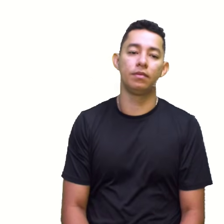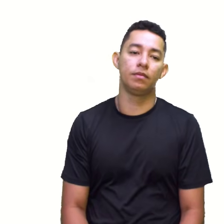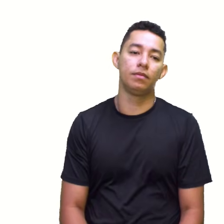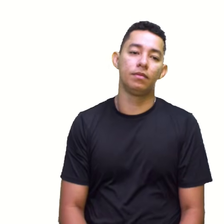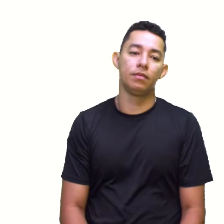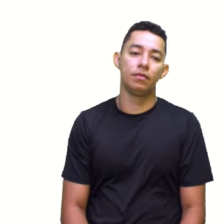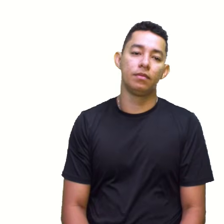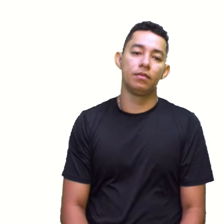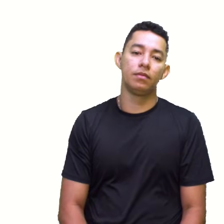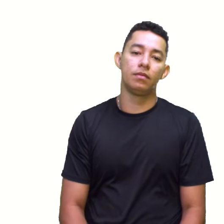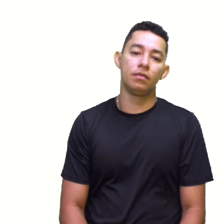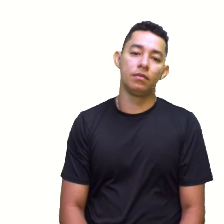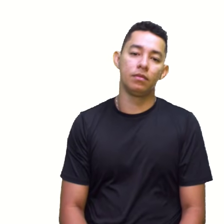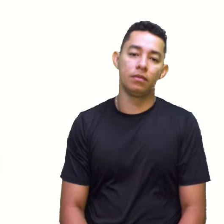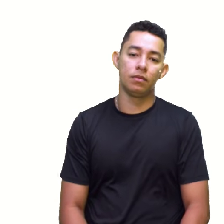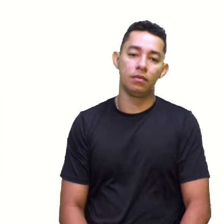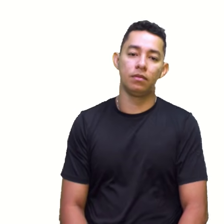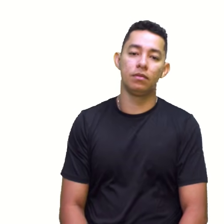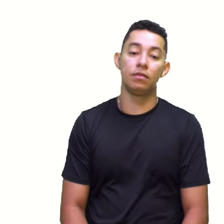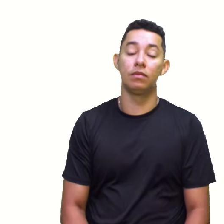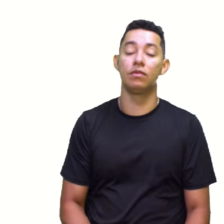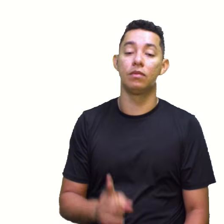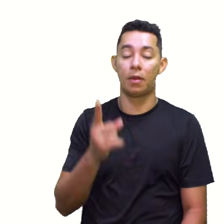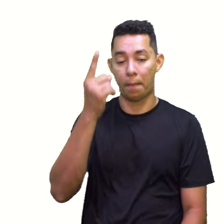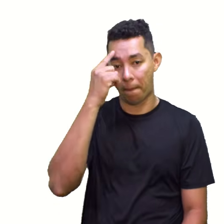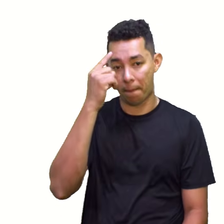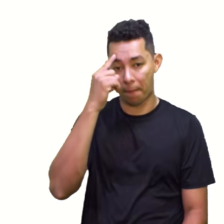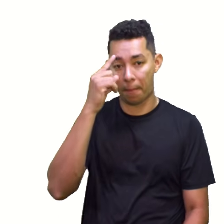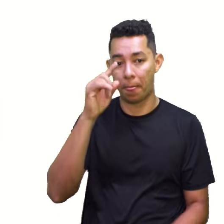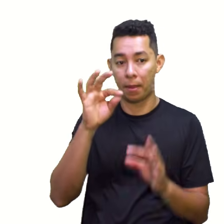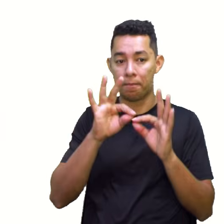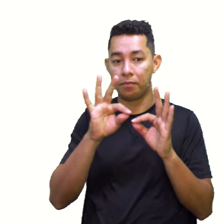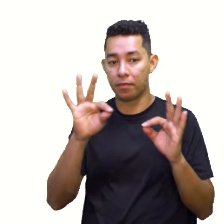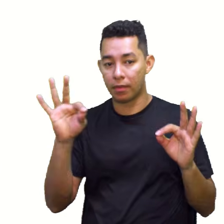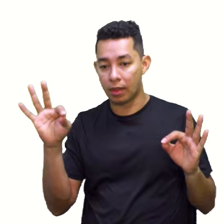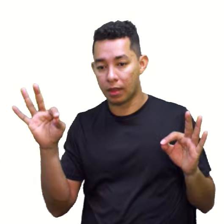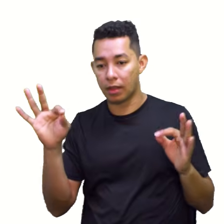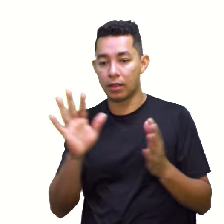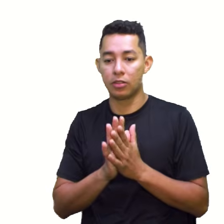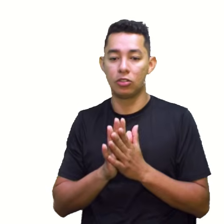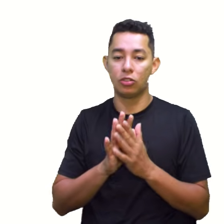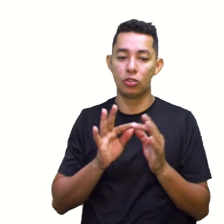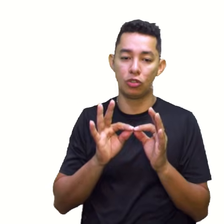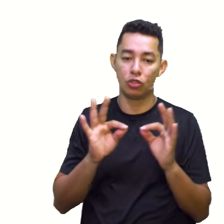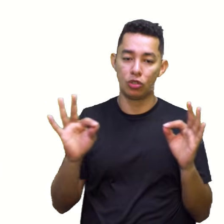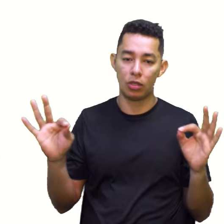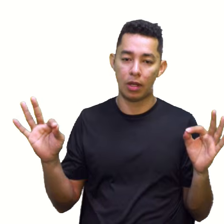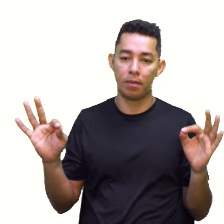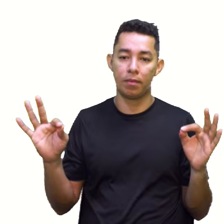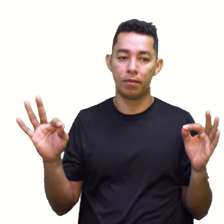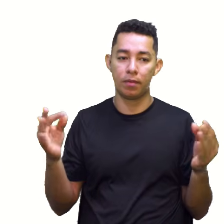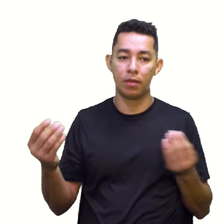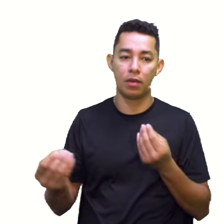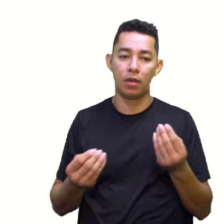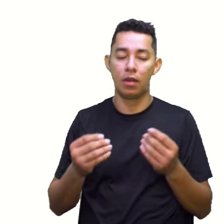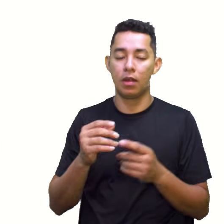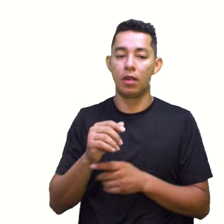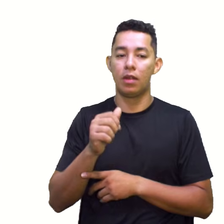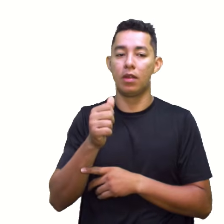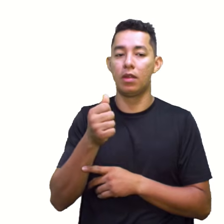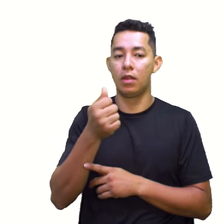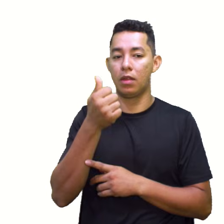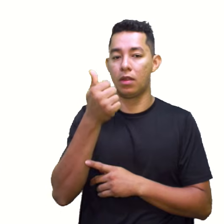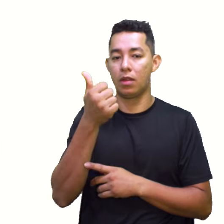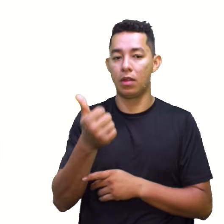Para facilitar o cálculo, adote o diâmetro equatorial igual a